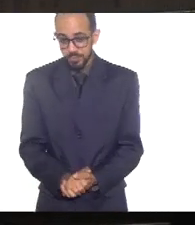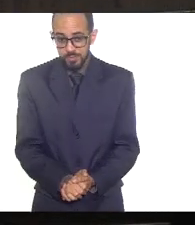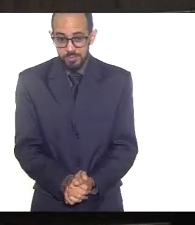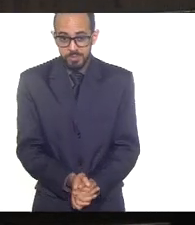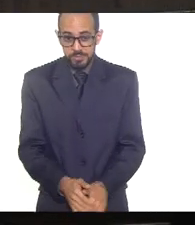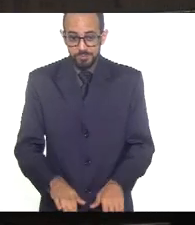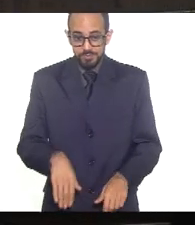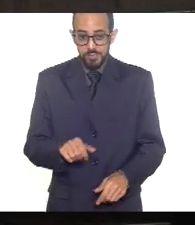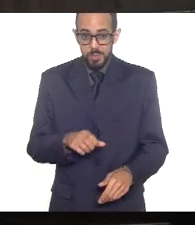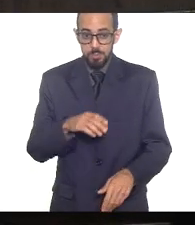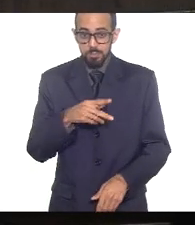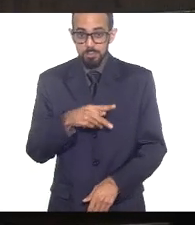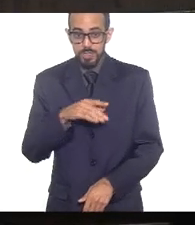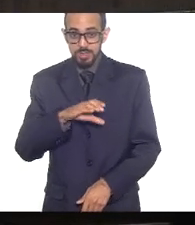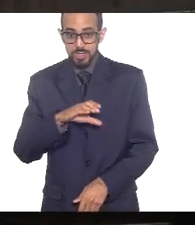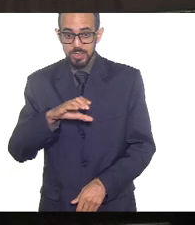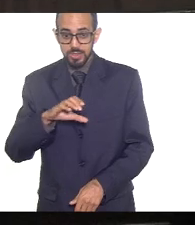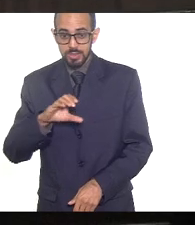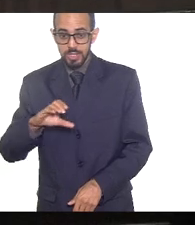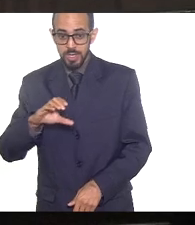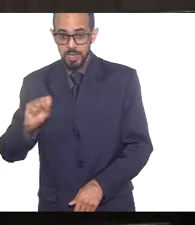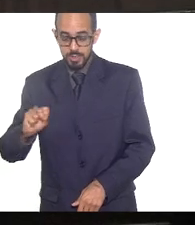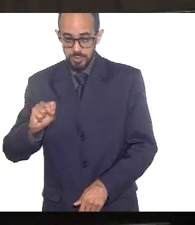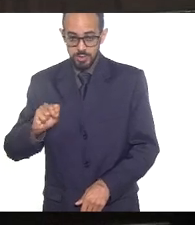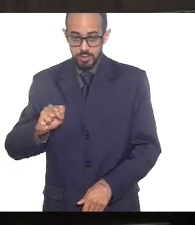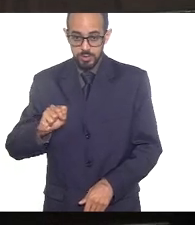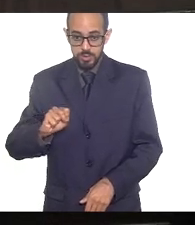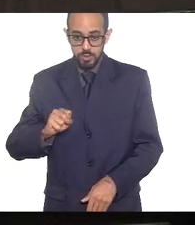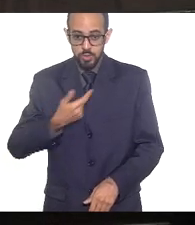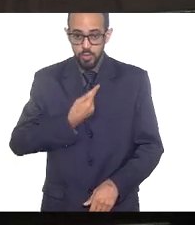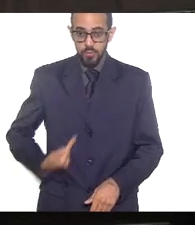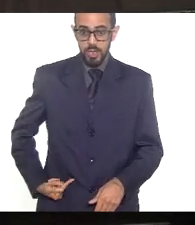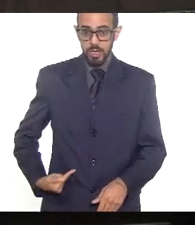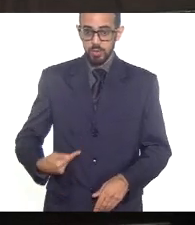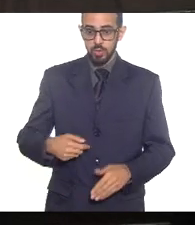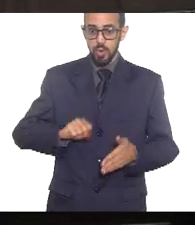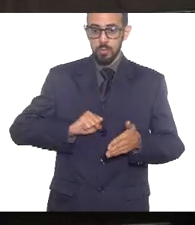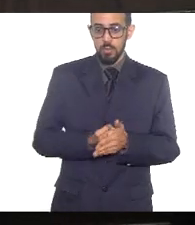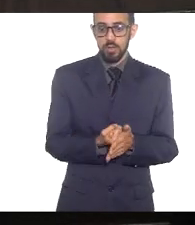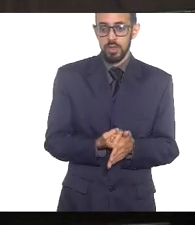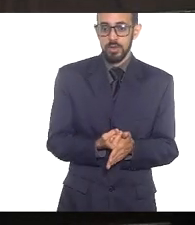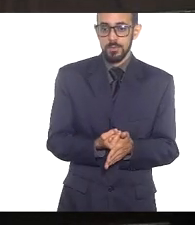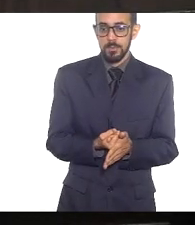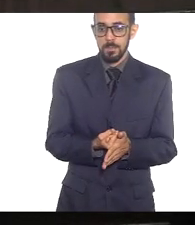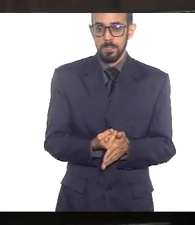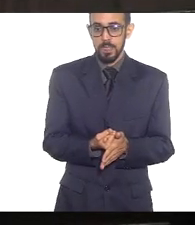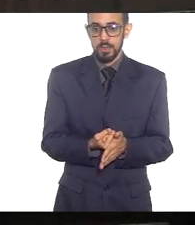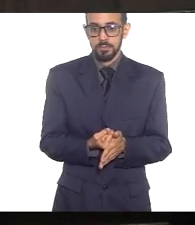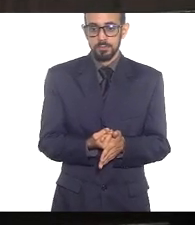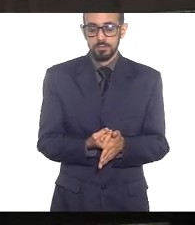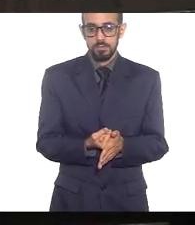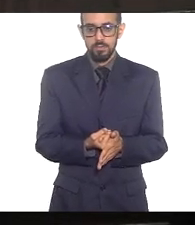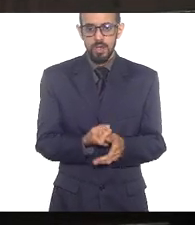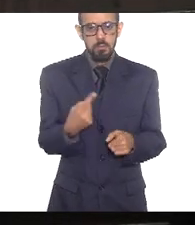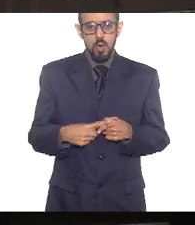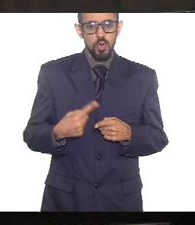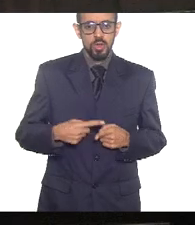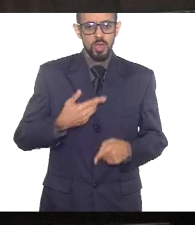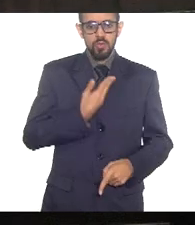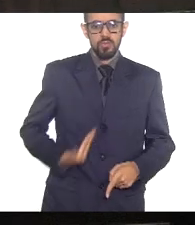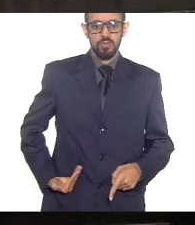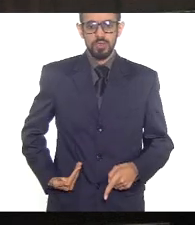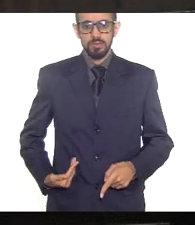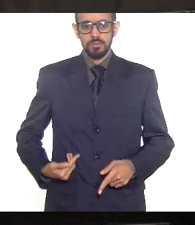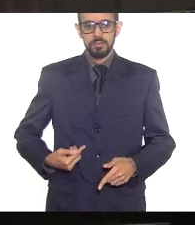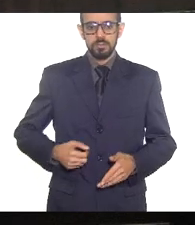pccs se o governador veta e o governador veta o porquê que o governador